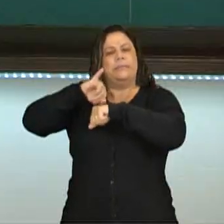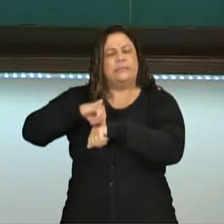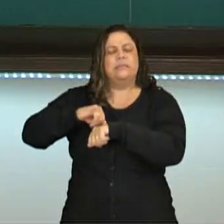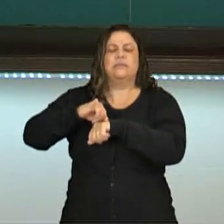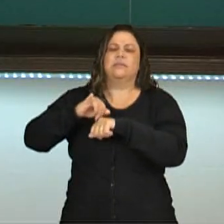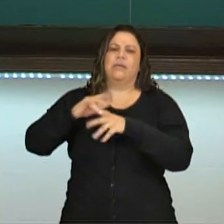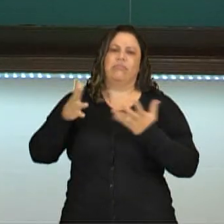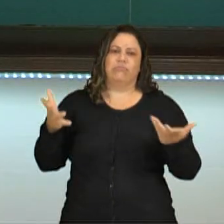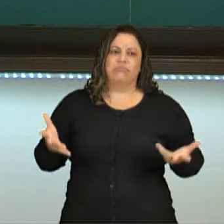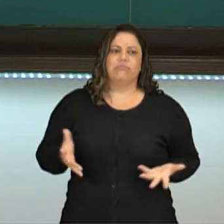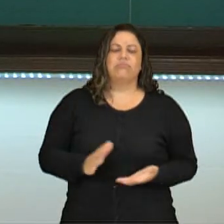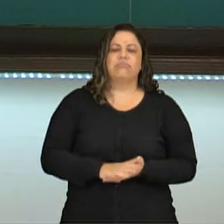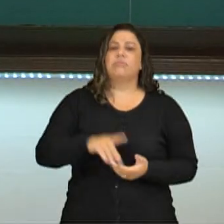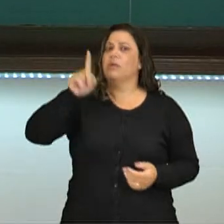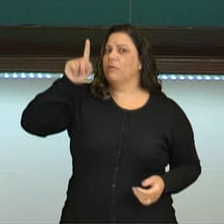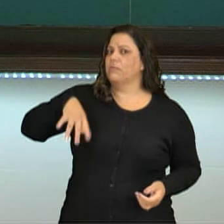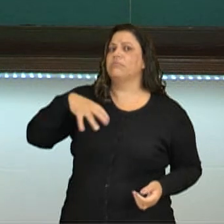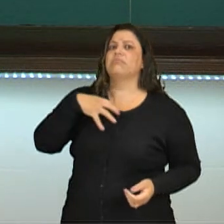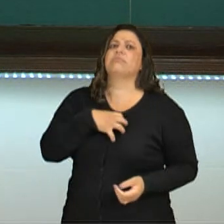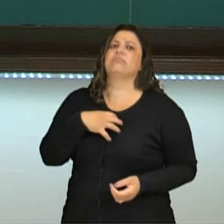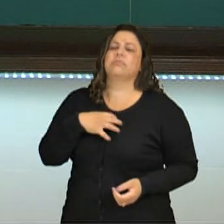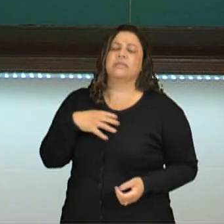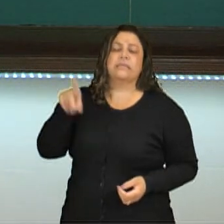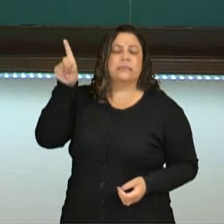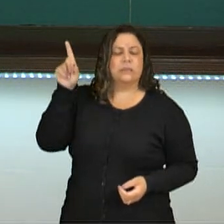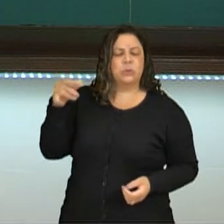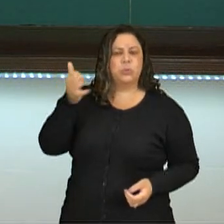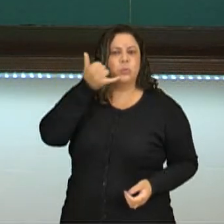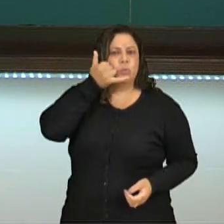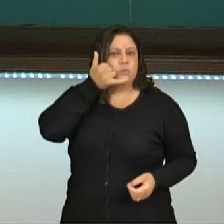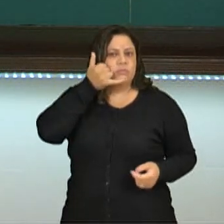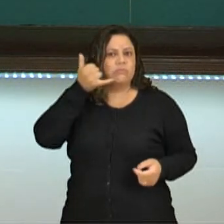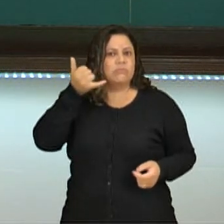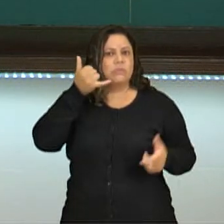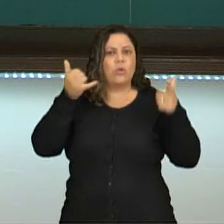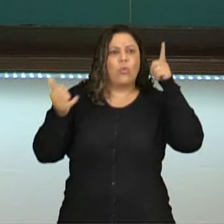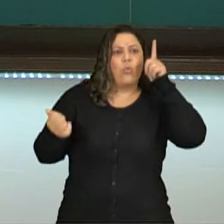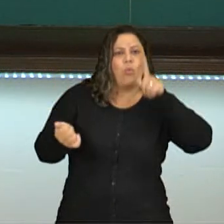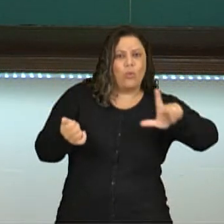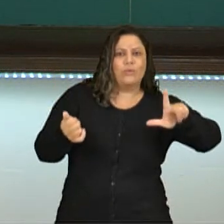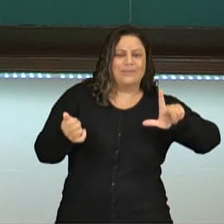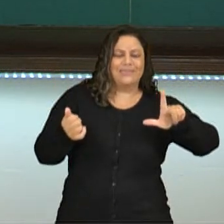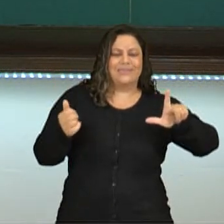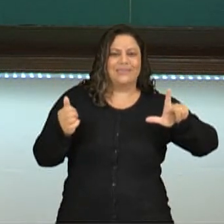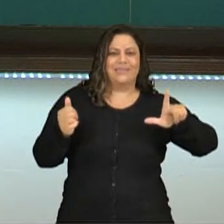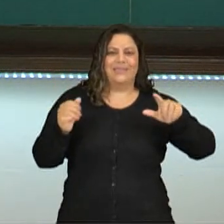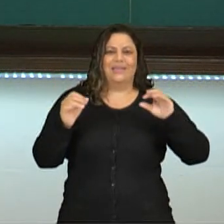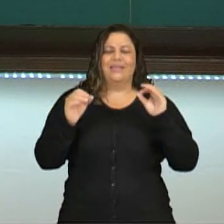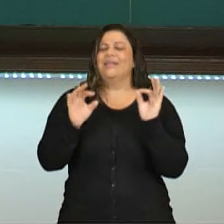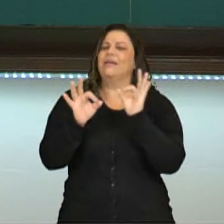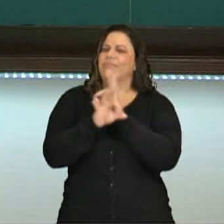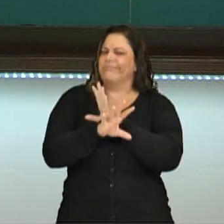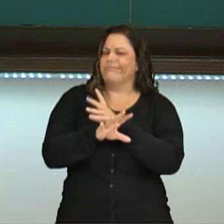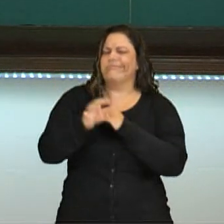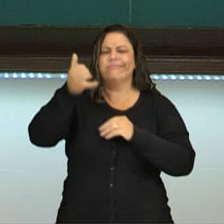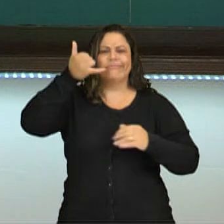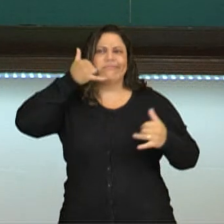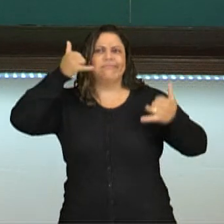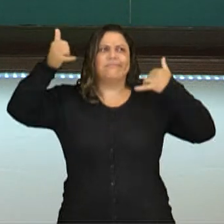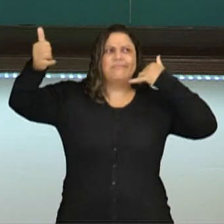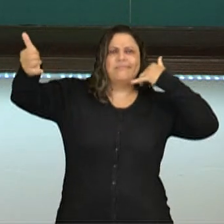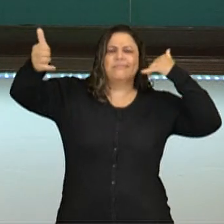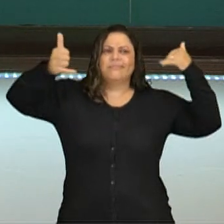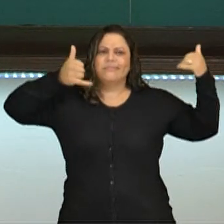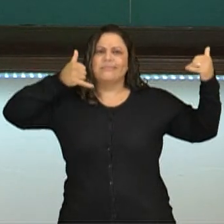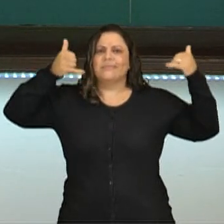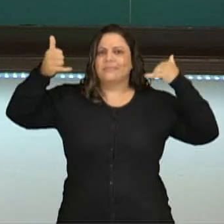era dessa forma que os telefones celulares conseguiam completar as suas ligações. ele se conectava